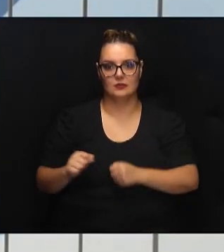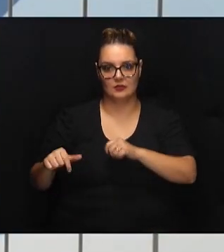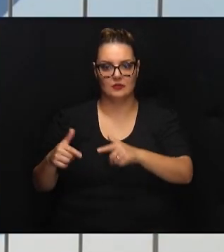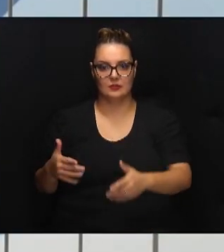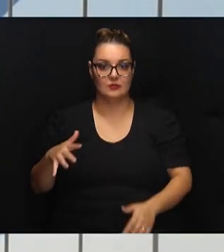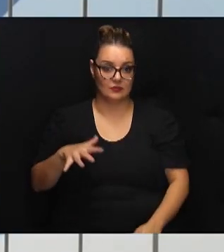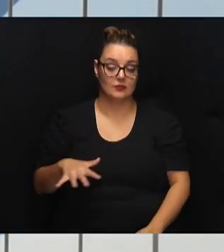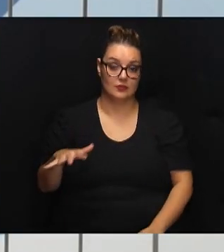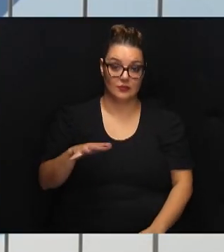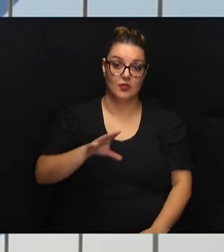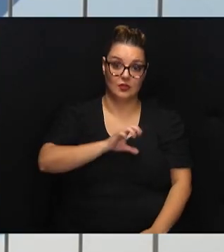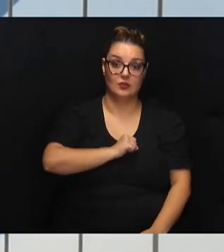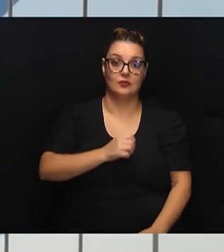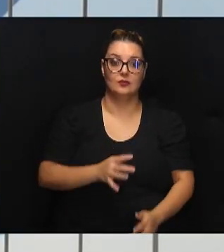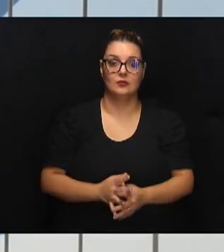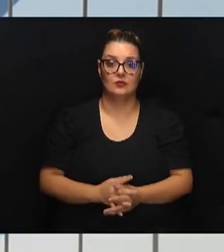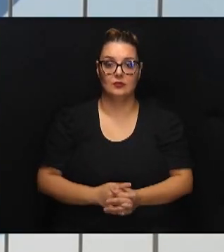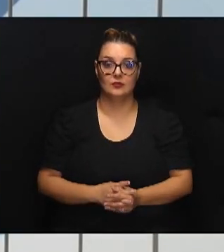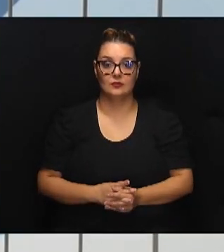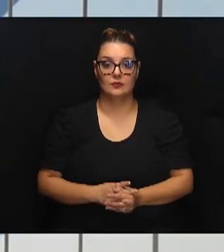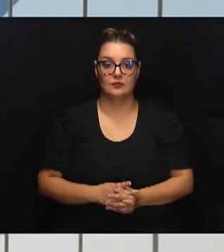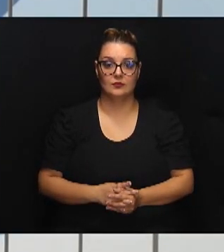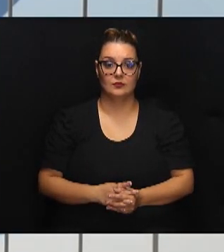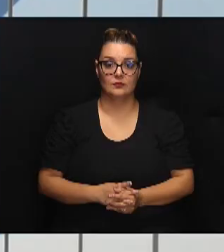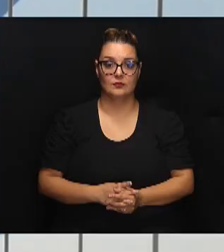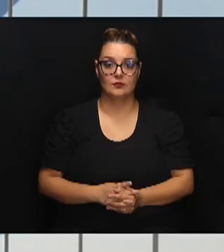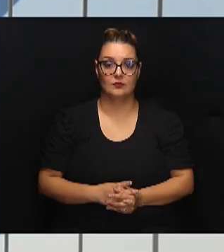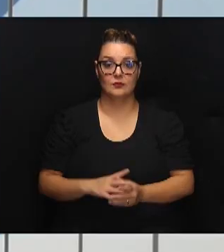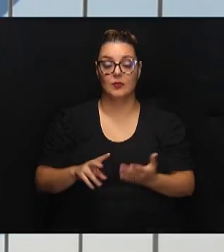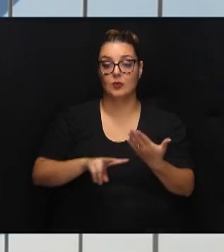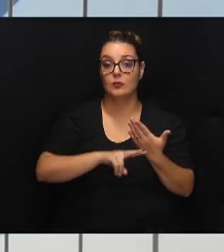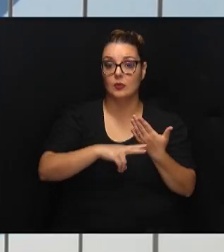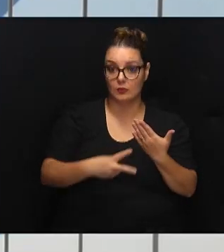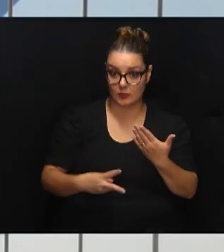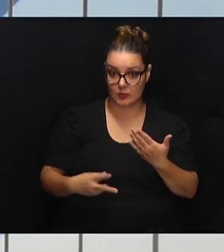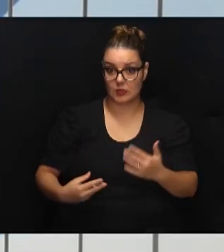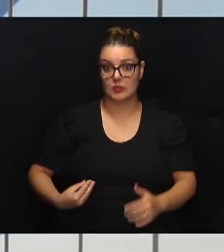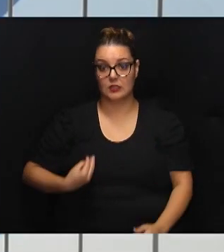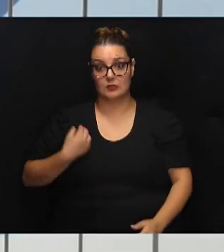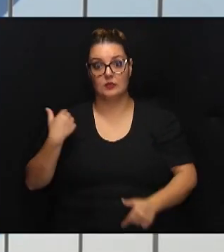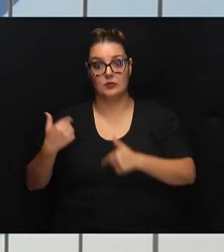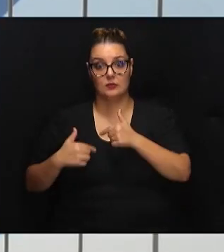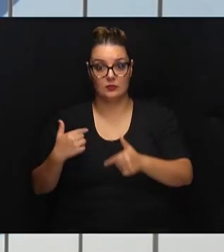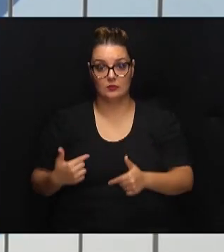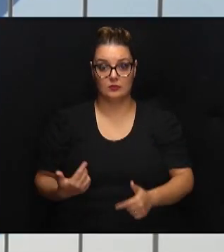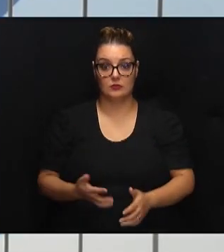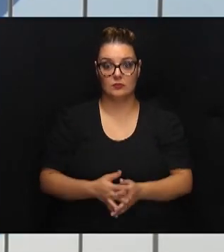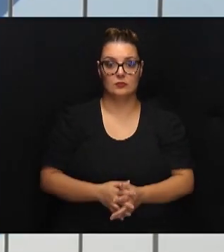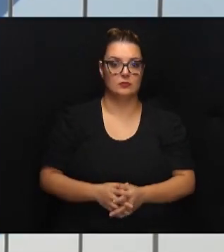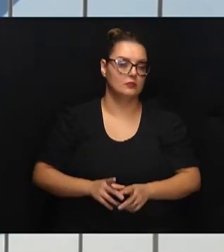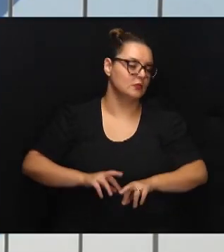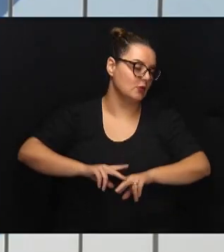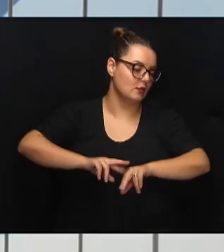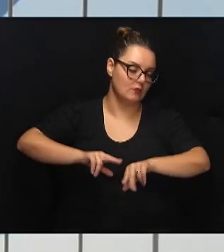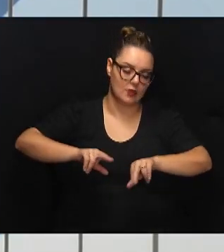área que eu gosto muito. E o impacto na vida do trabalhador, assim, são inúmeros,